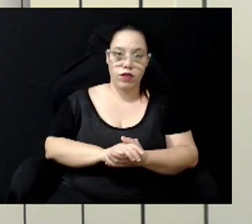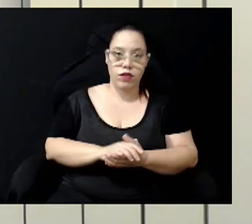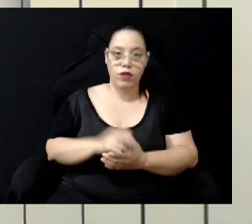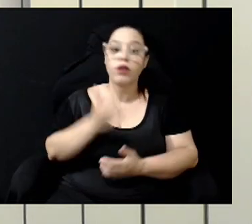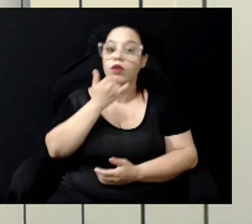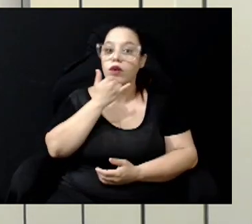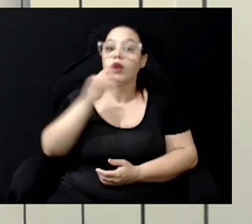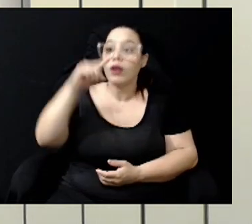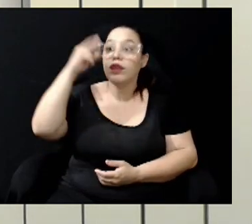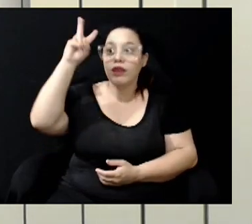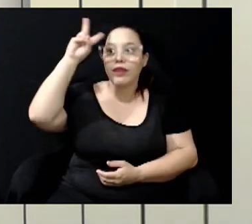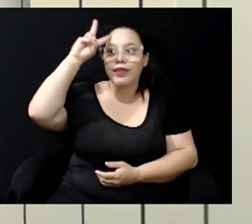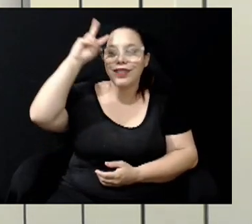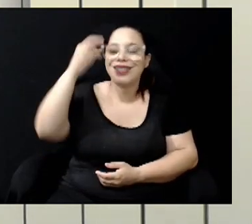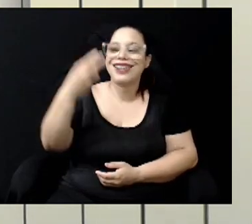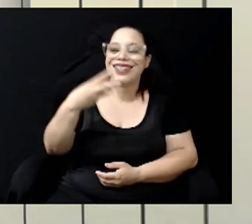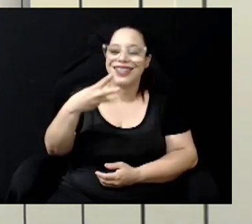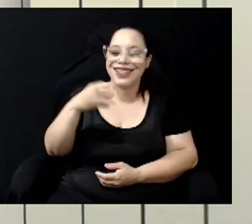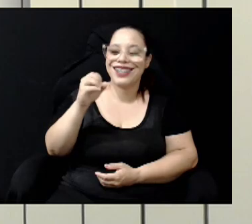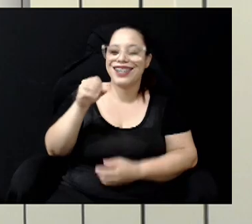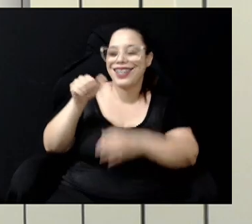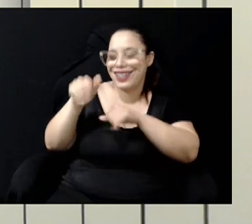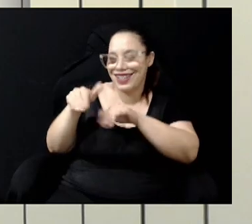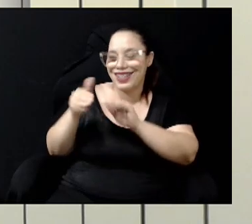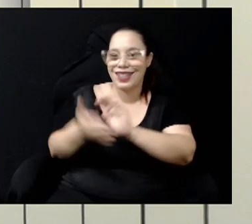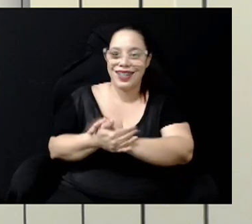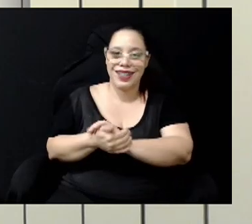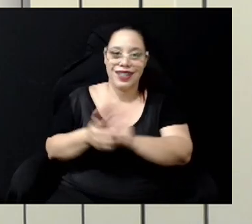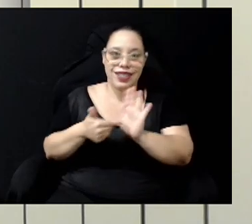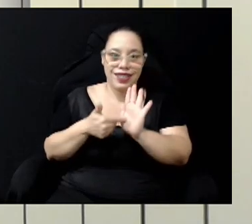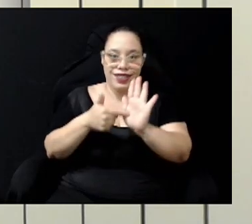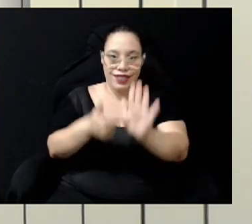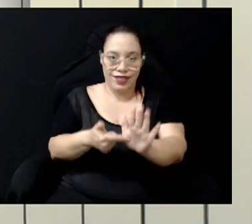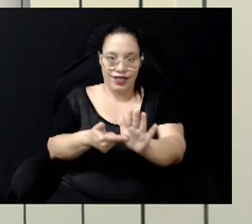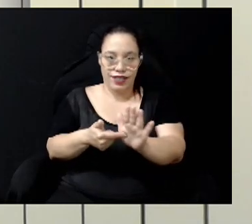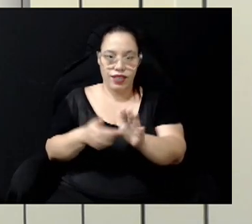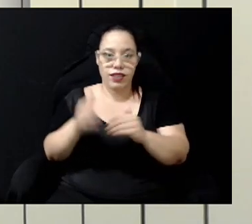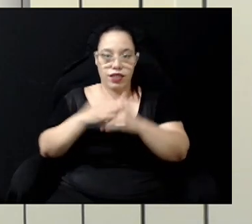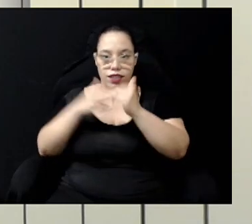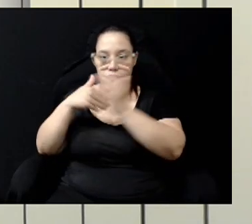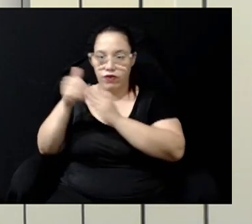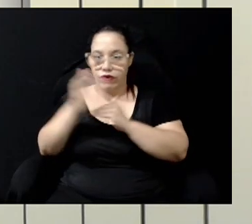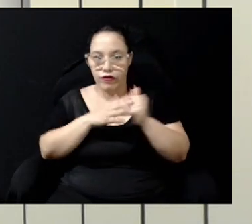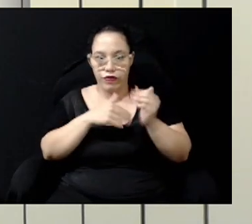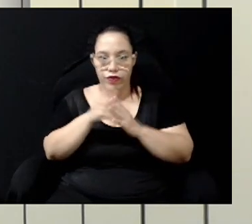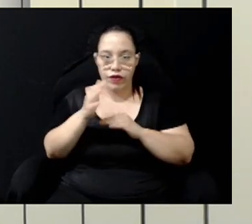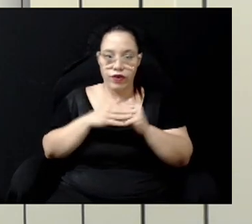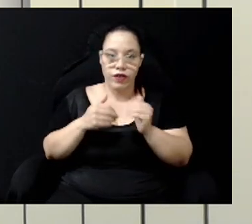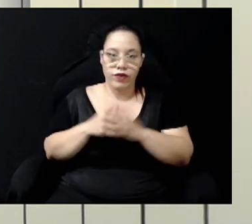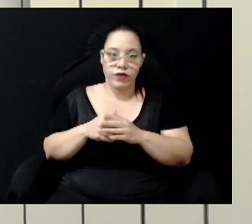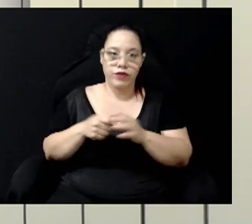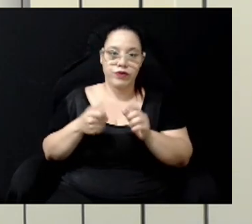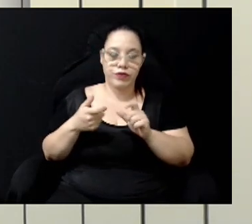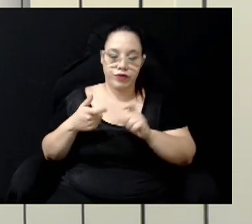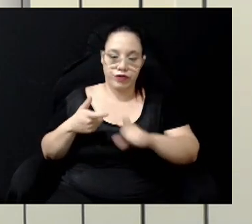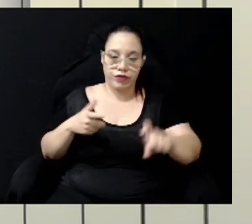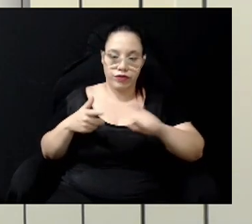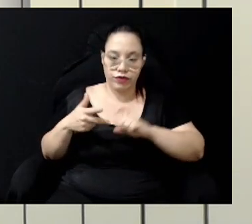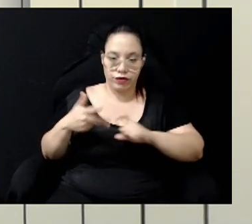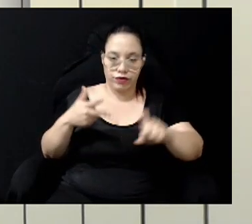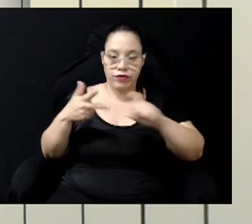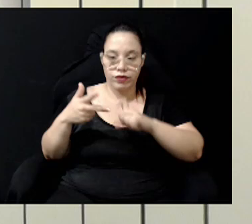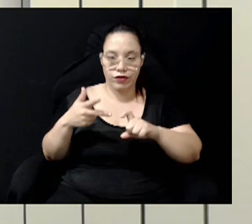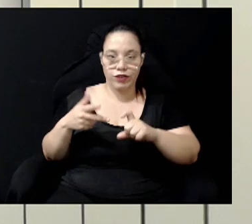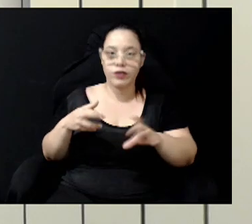segunda-feira, dia 30 de setembro, para demonstração e avaliação feita pelo Poder Executivo das metas fiscais